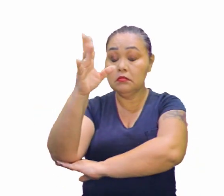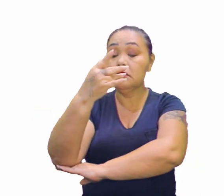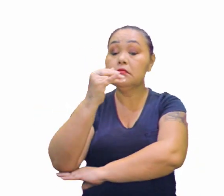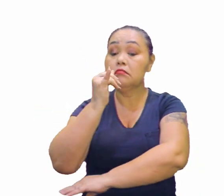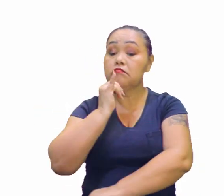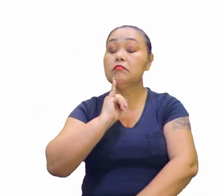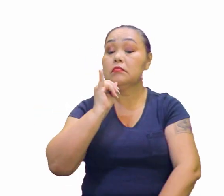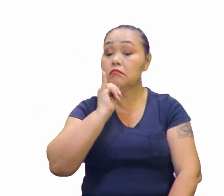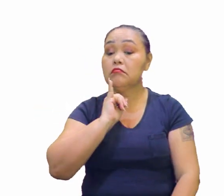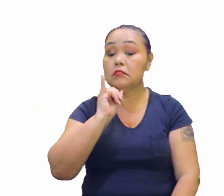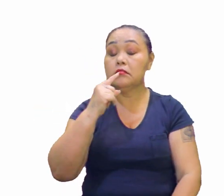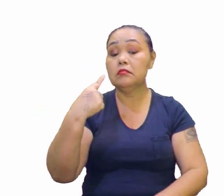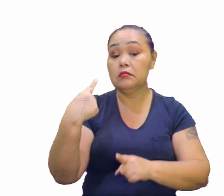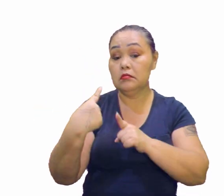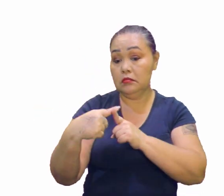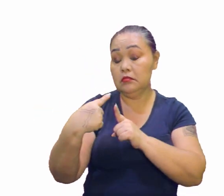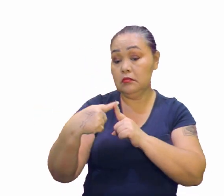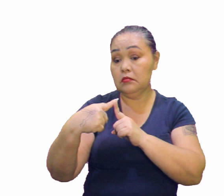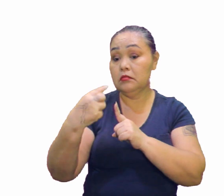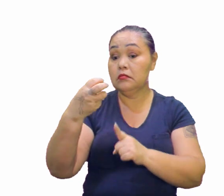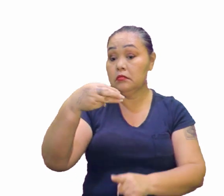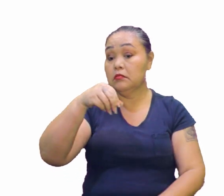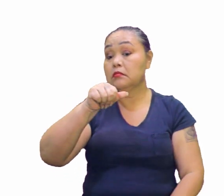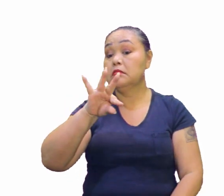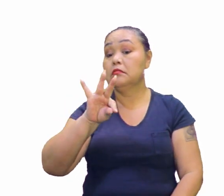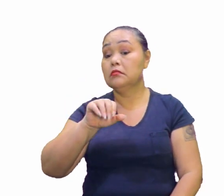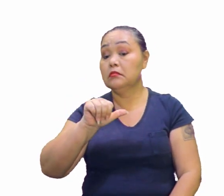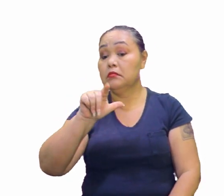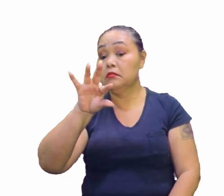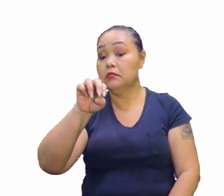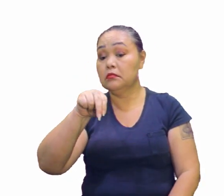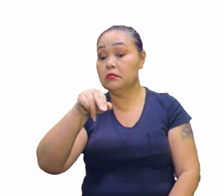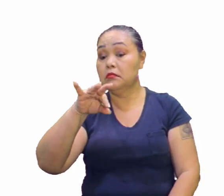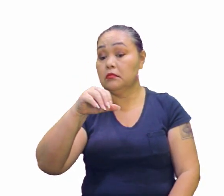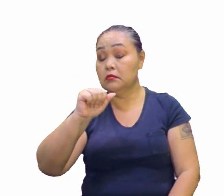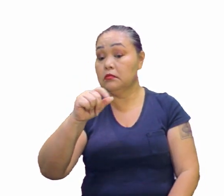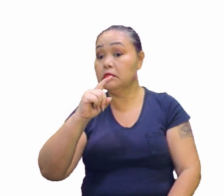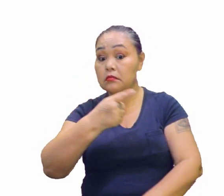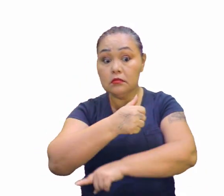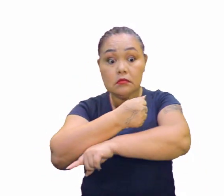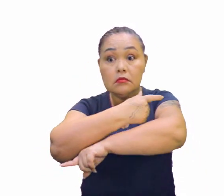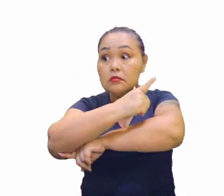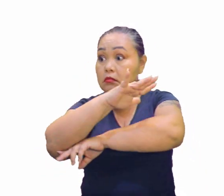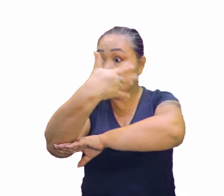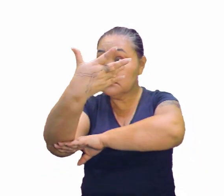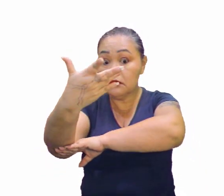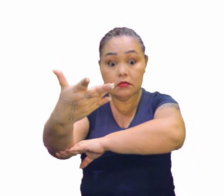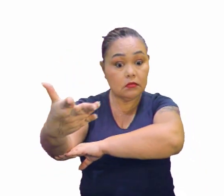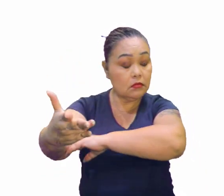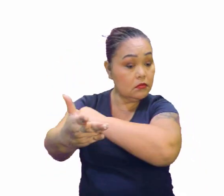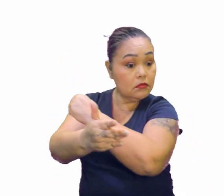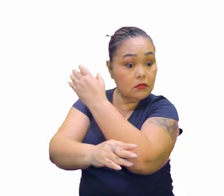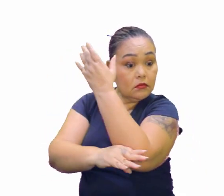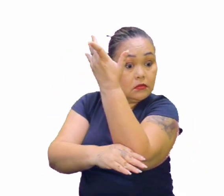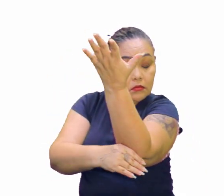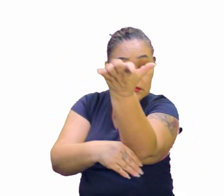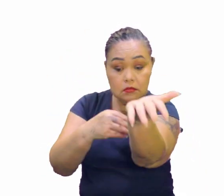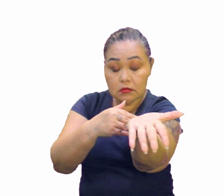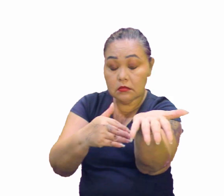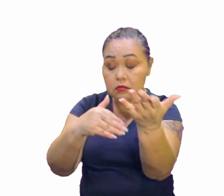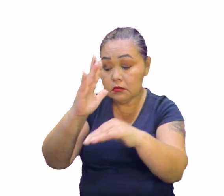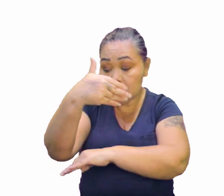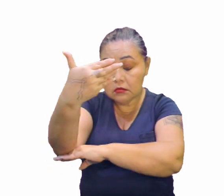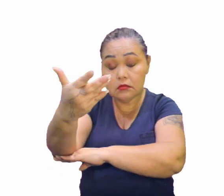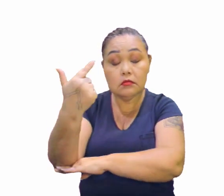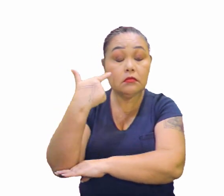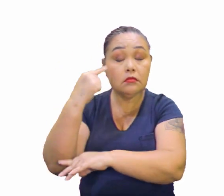pode dar exemplos por que a Mata Atlântica foi tão devastada? Sim, meus queridos. Sim, a gente pode fazer algumas